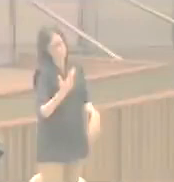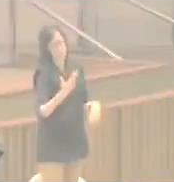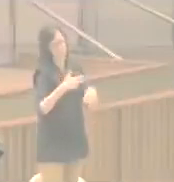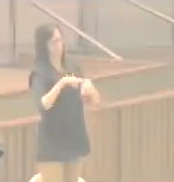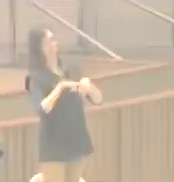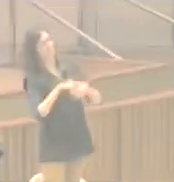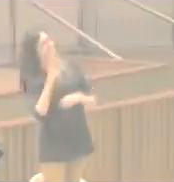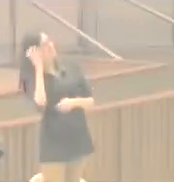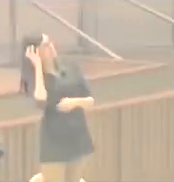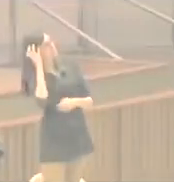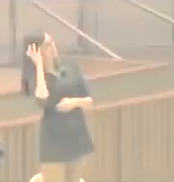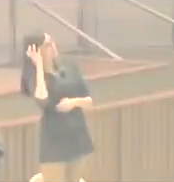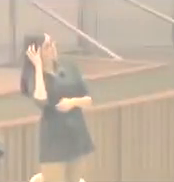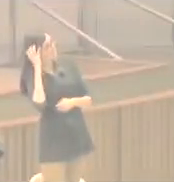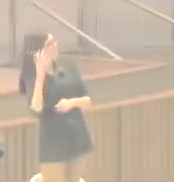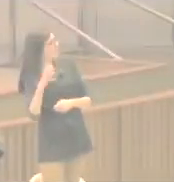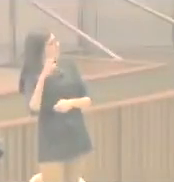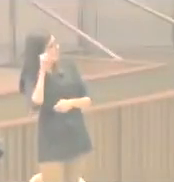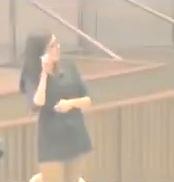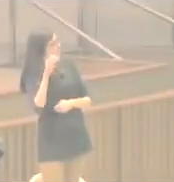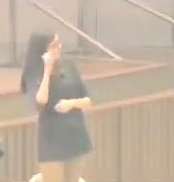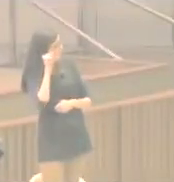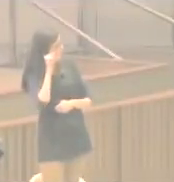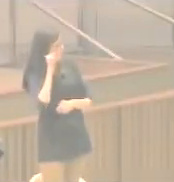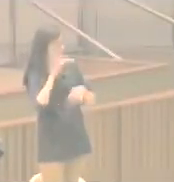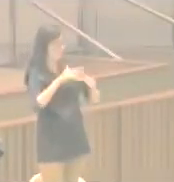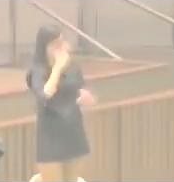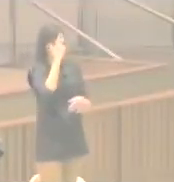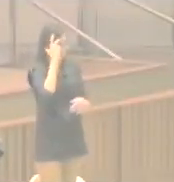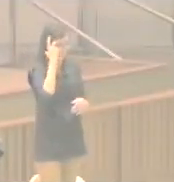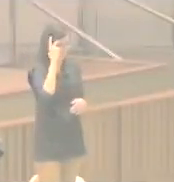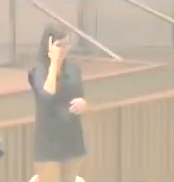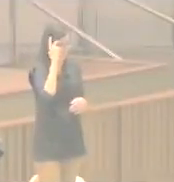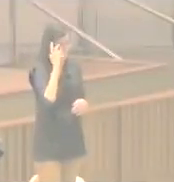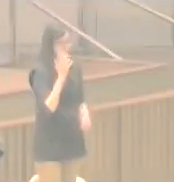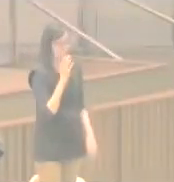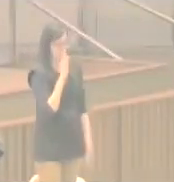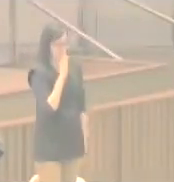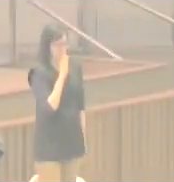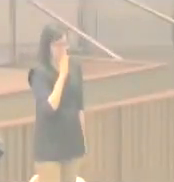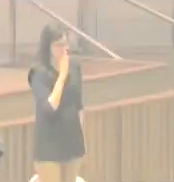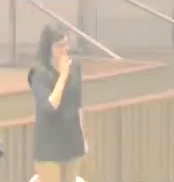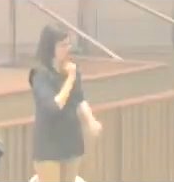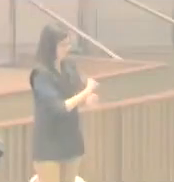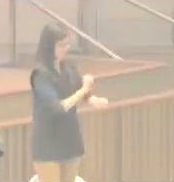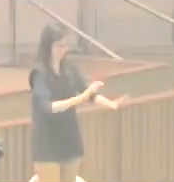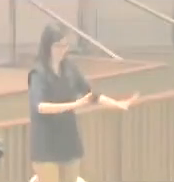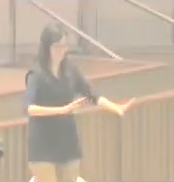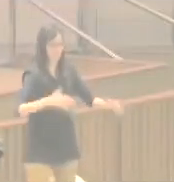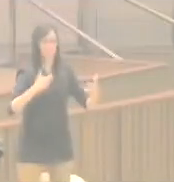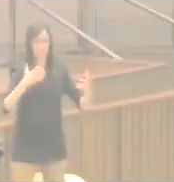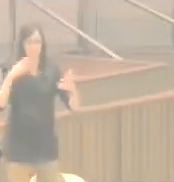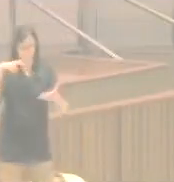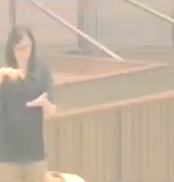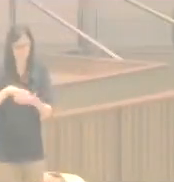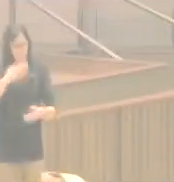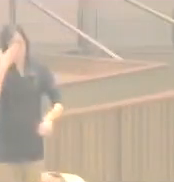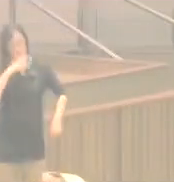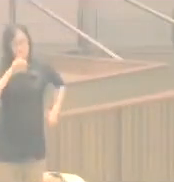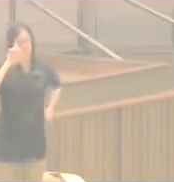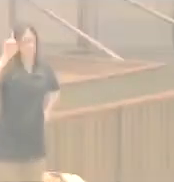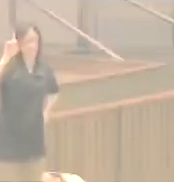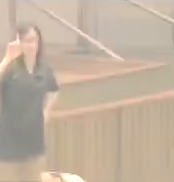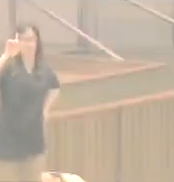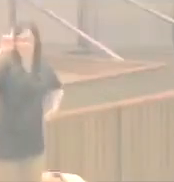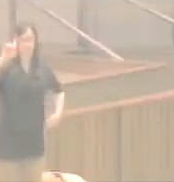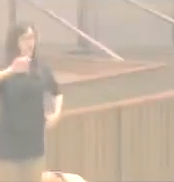tem pessoas que pararam tudo para também se quedarem diante do Senhor. E a tua palavra diz que o Senhor não é um